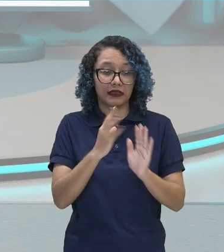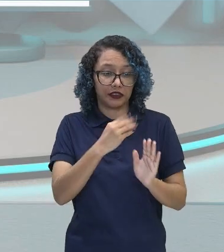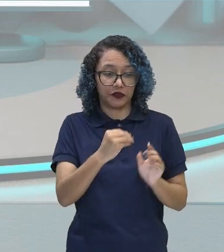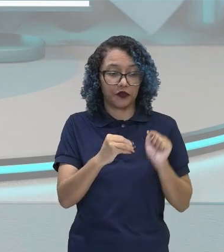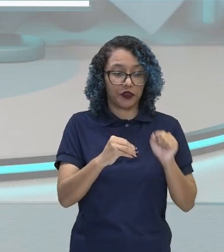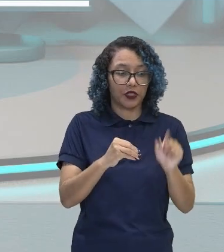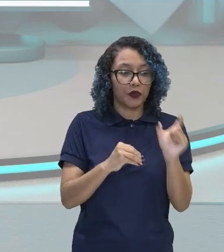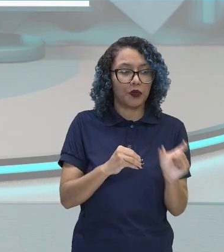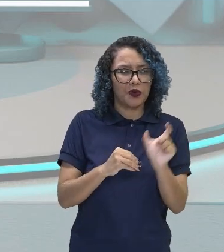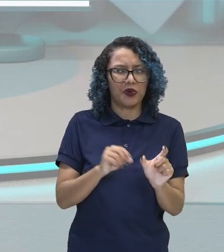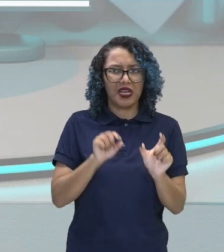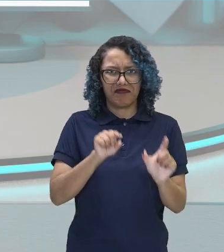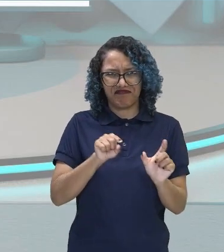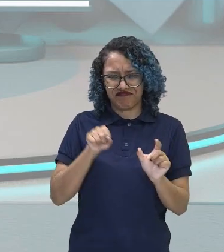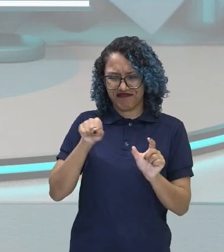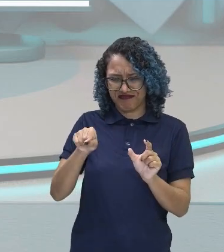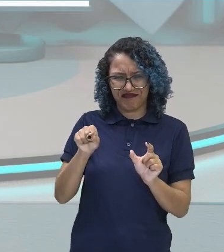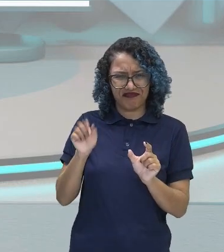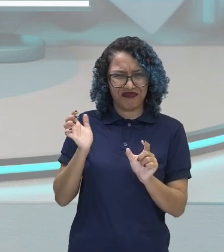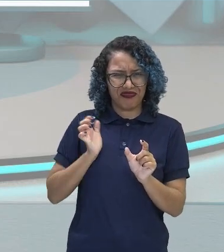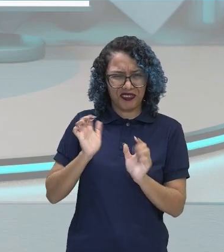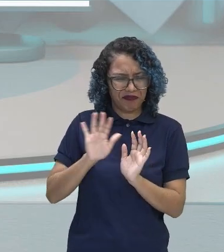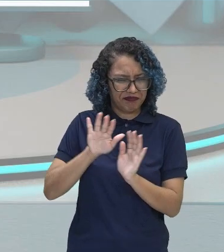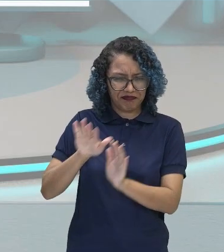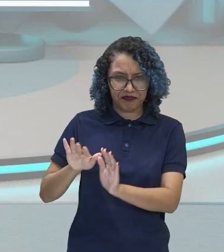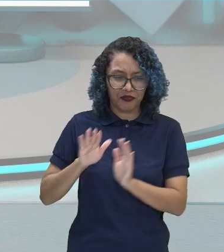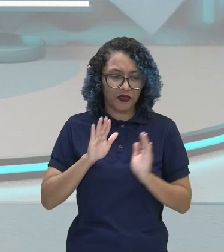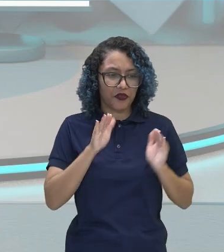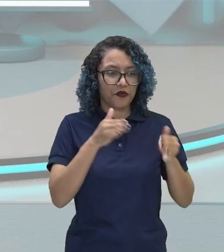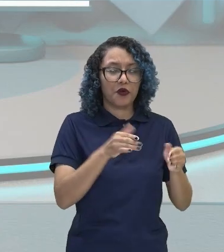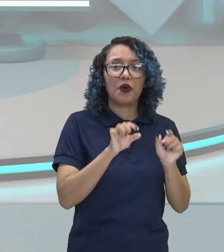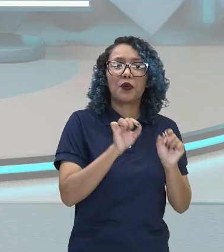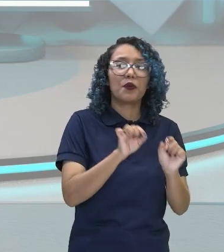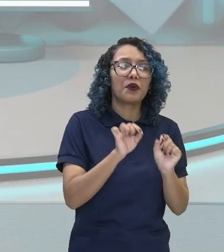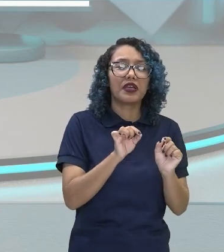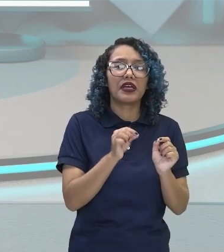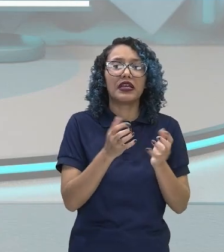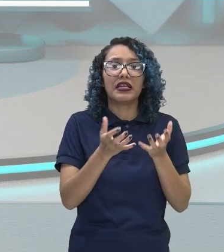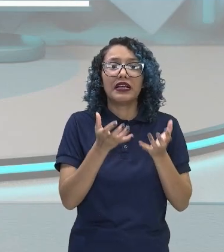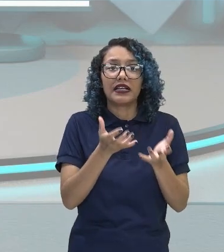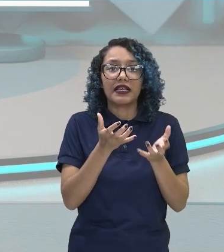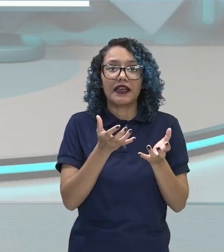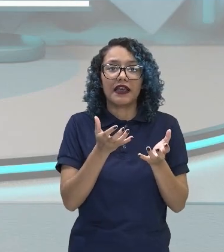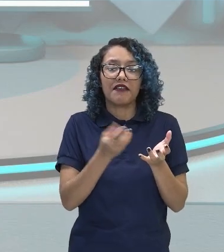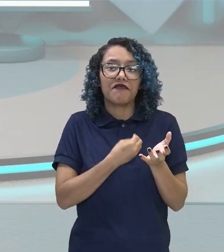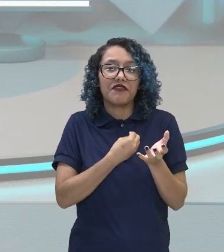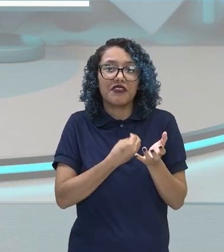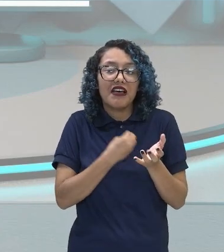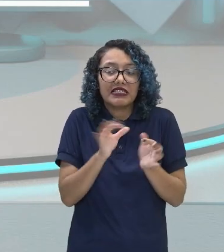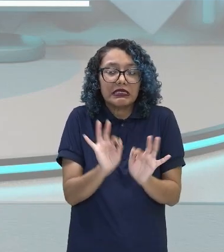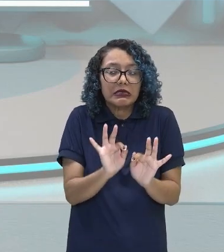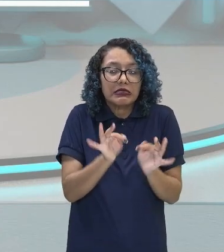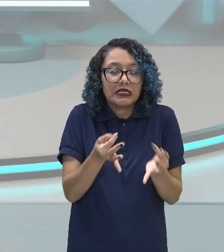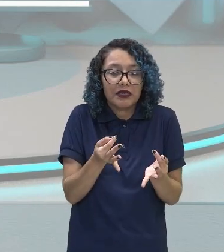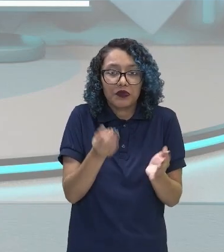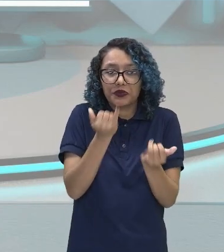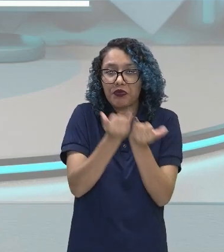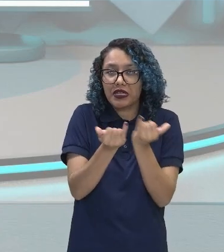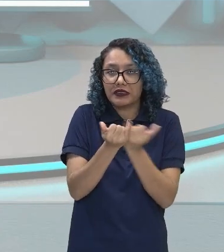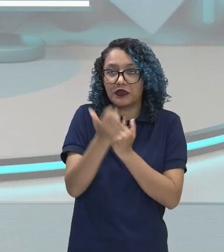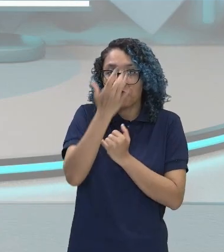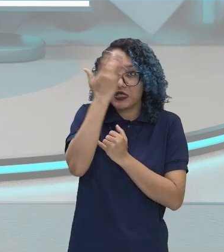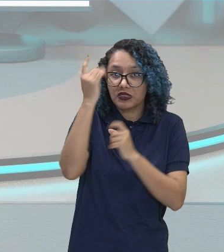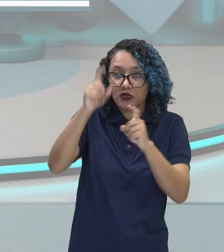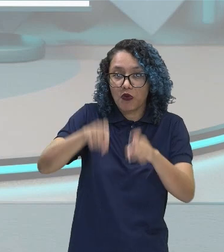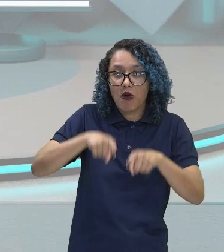dessa realidade. Eles querem ser vistos, eles querem viver como pessoas simples do campo. Então,